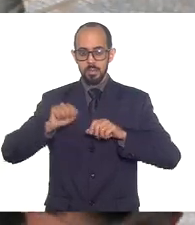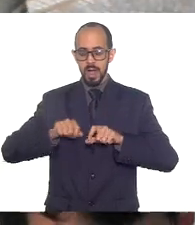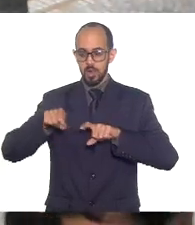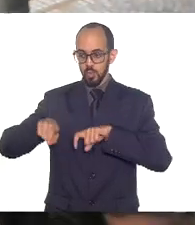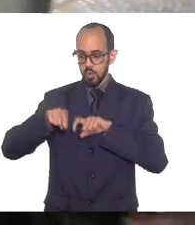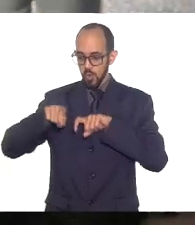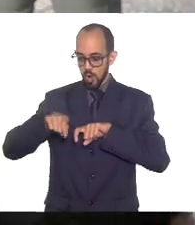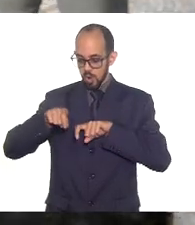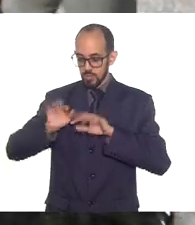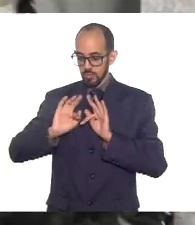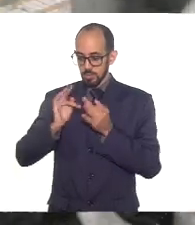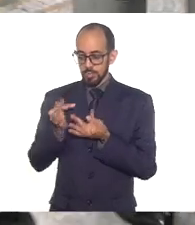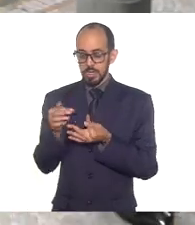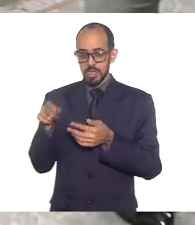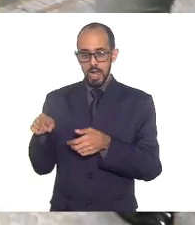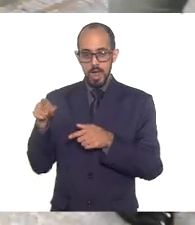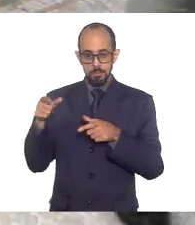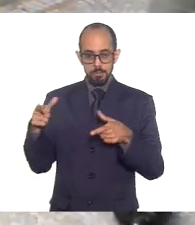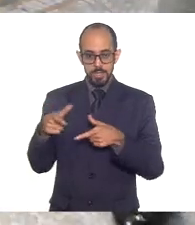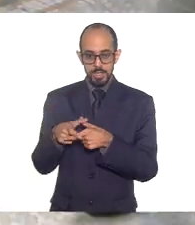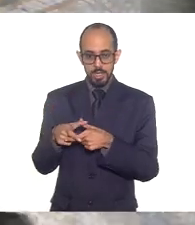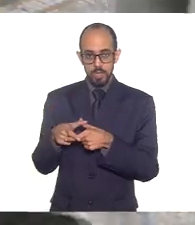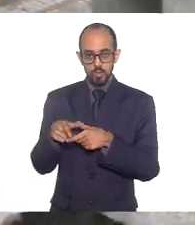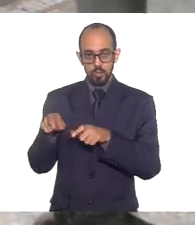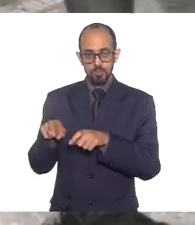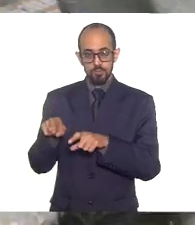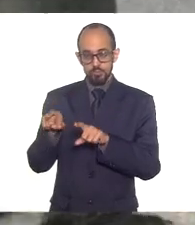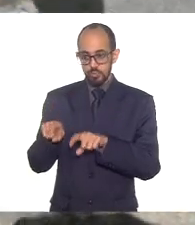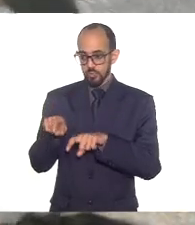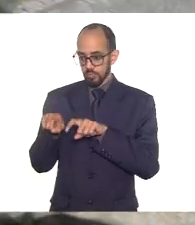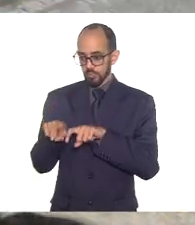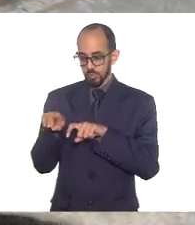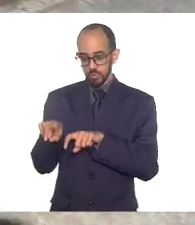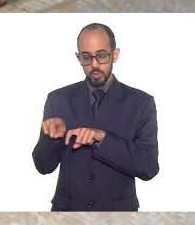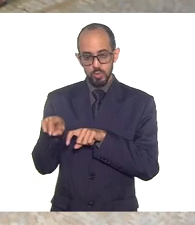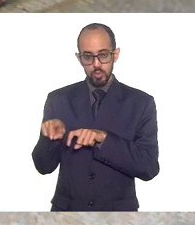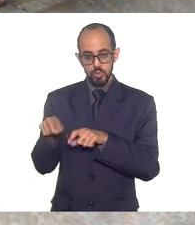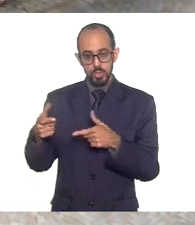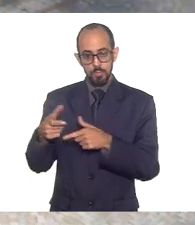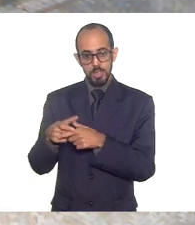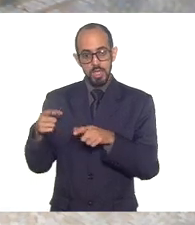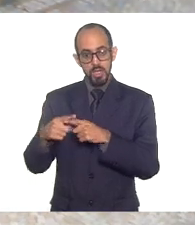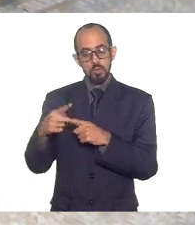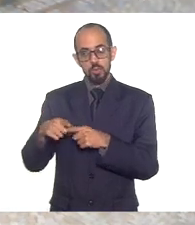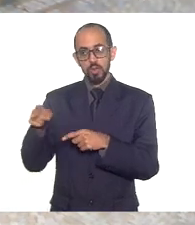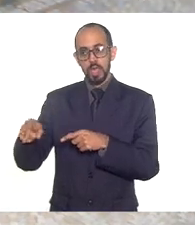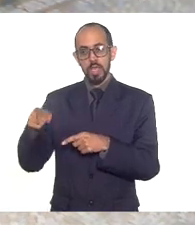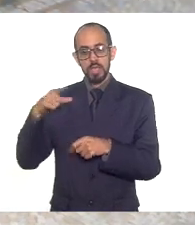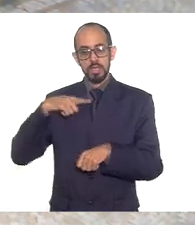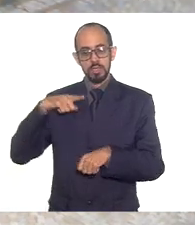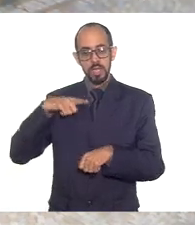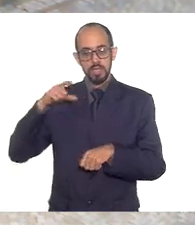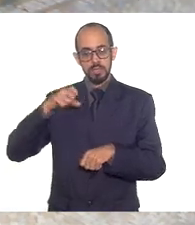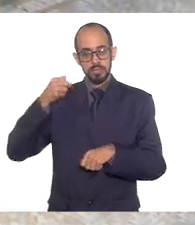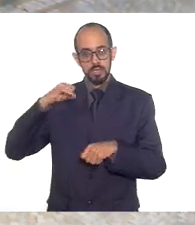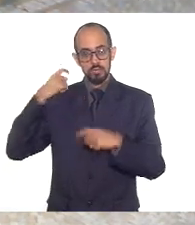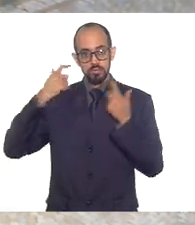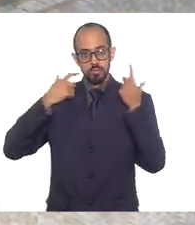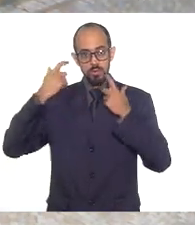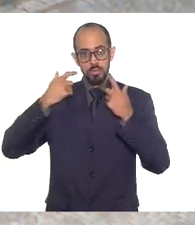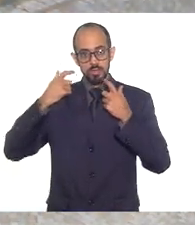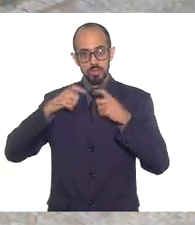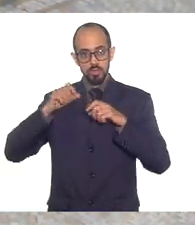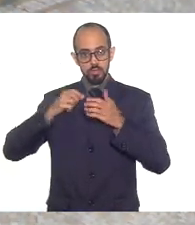a minha preocupação de acabar com a agricultura familiar porque esse sim se esse projeto fosse aprovado